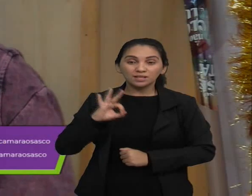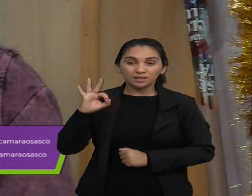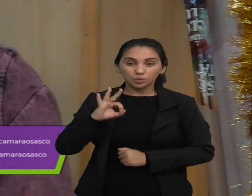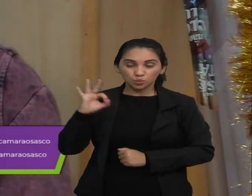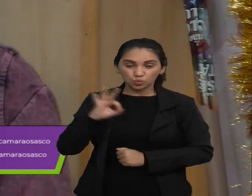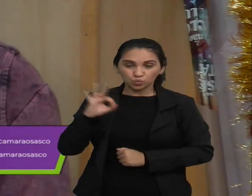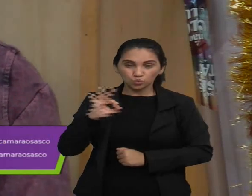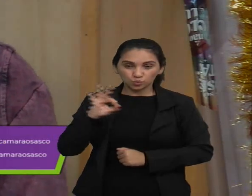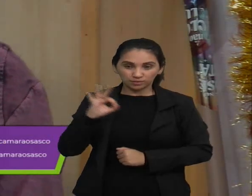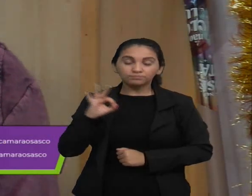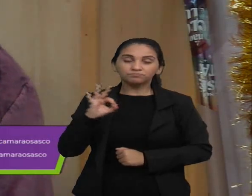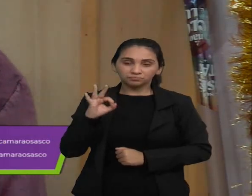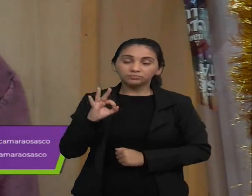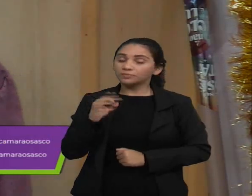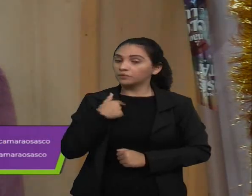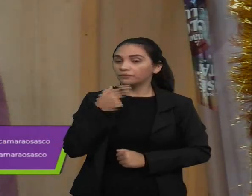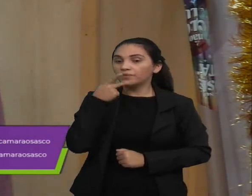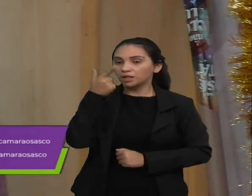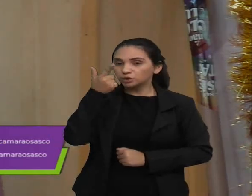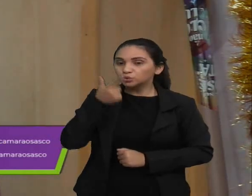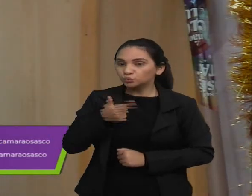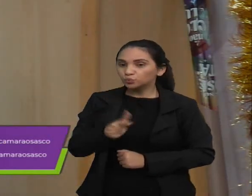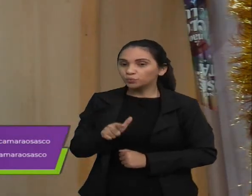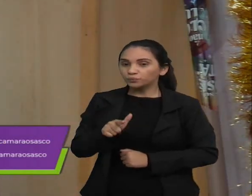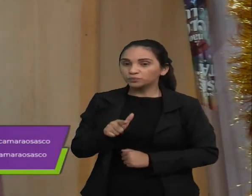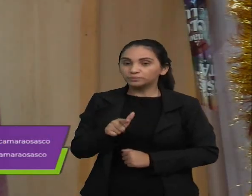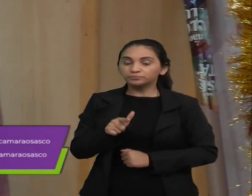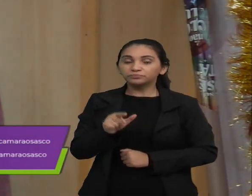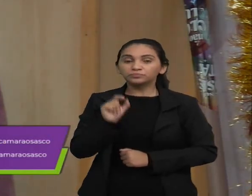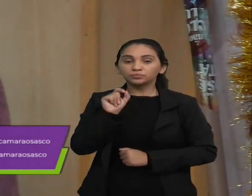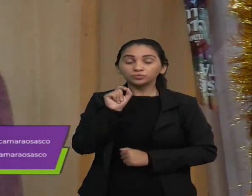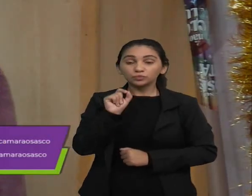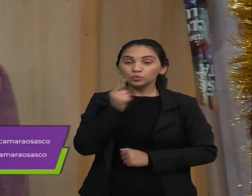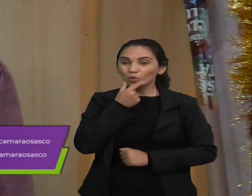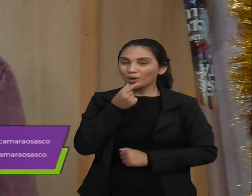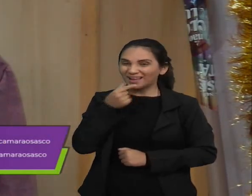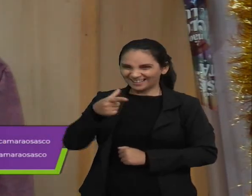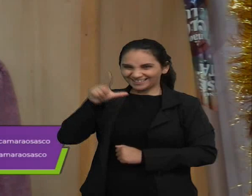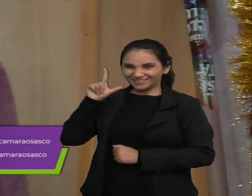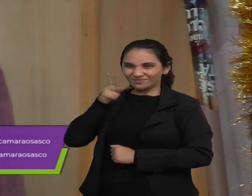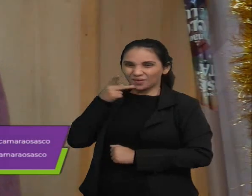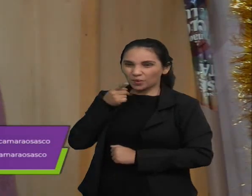e vou repetir aqui o que o Ceará falou,